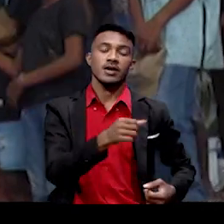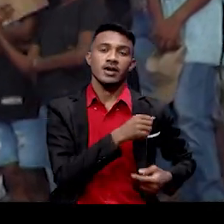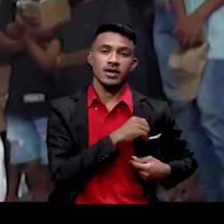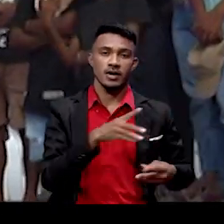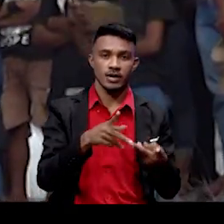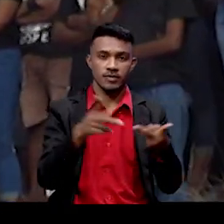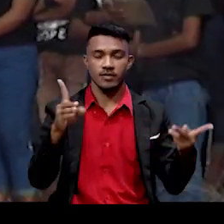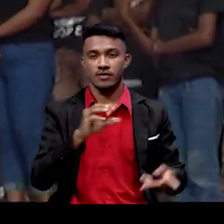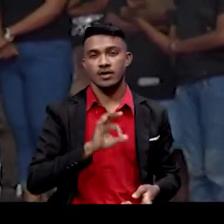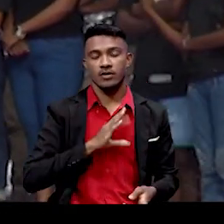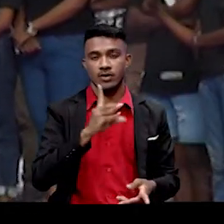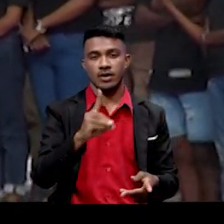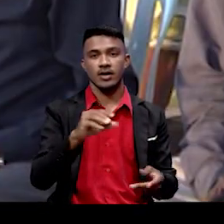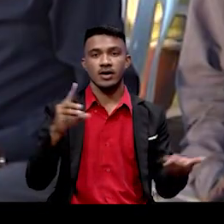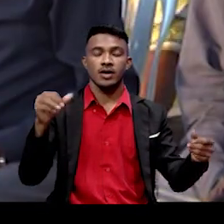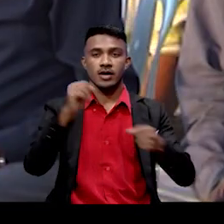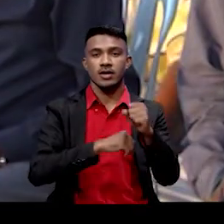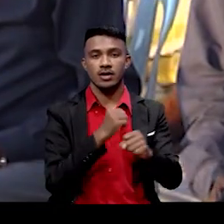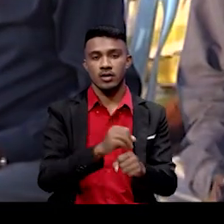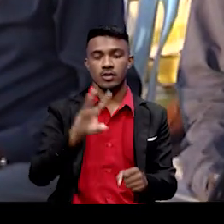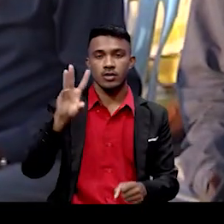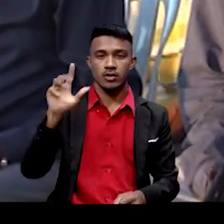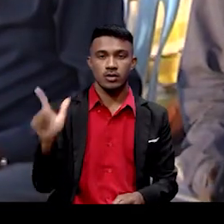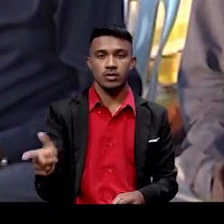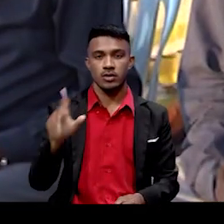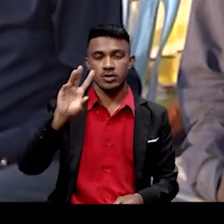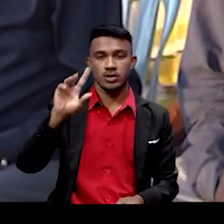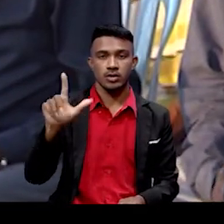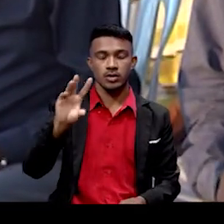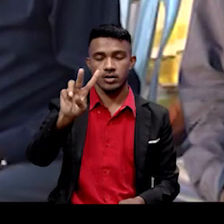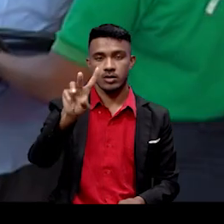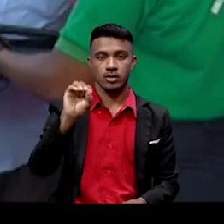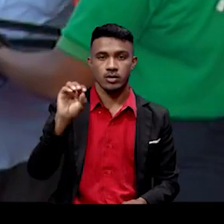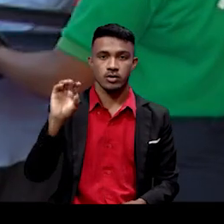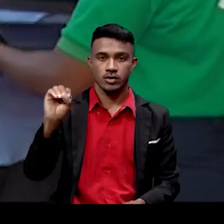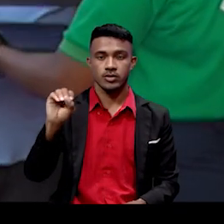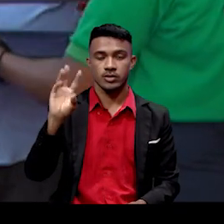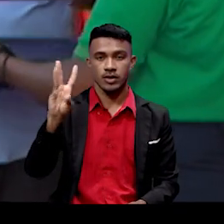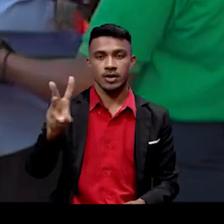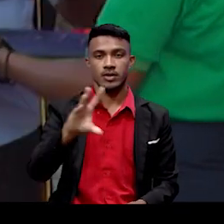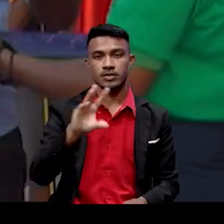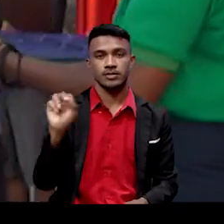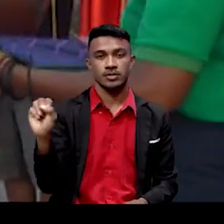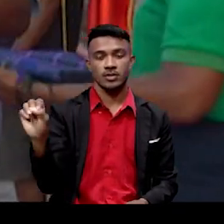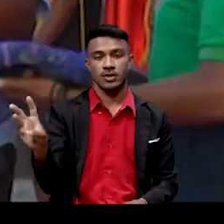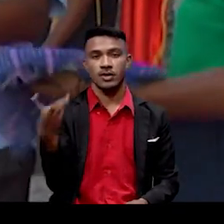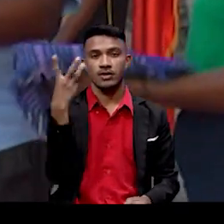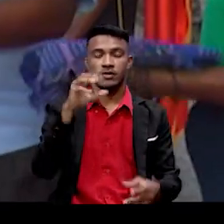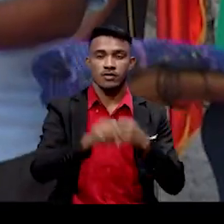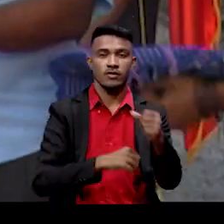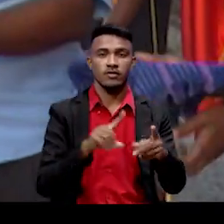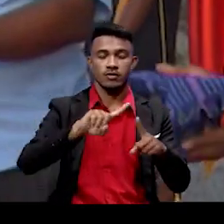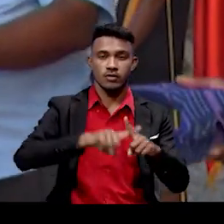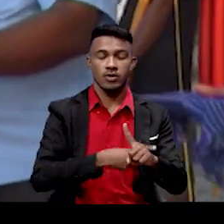Rua Fulan Fevereiro Tinang Ring Rua San Resinen, saudoso promove ba primeiro sergento. Saudoso hakotui iha lorong Ronu Resinen Fulan Outubro Tinang Ring Rua